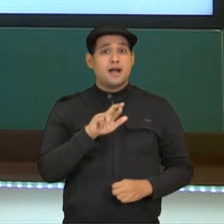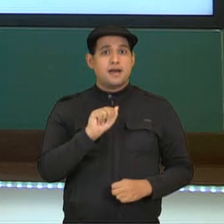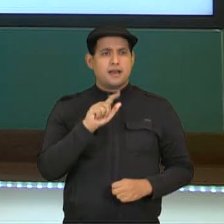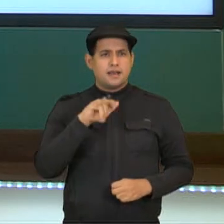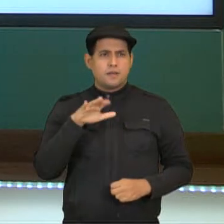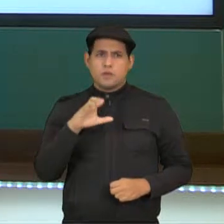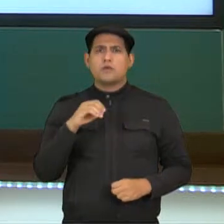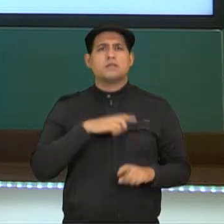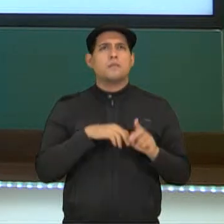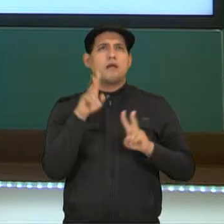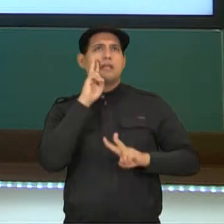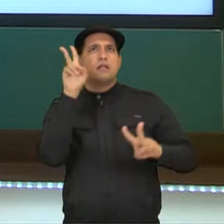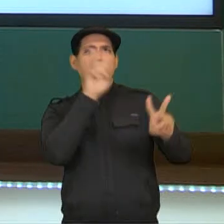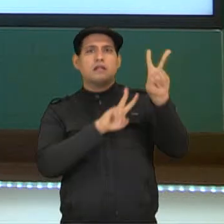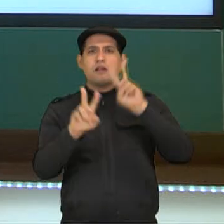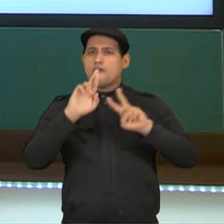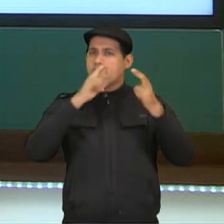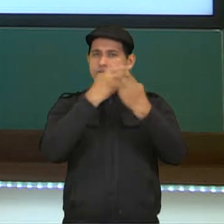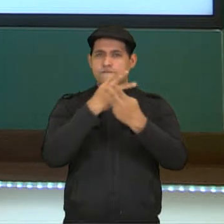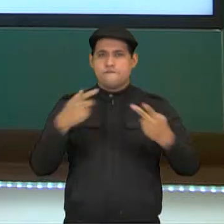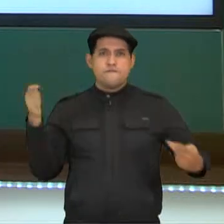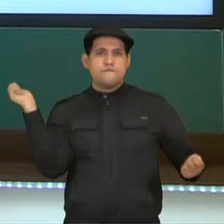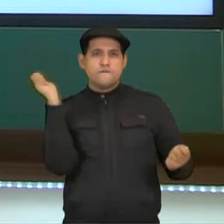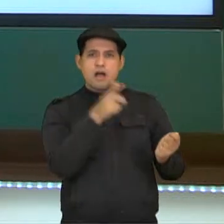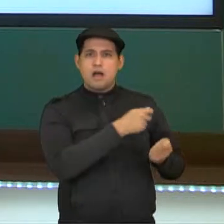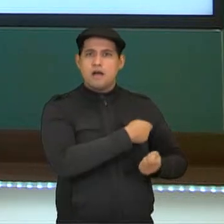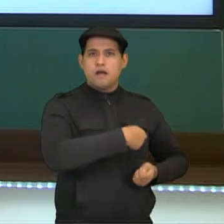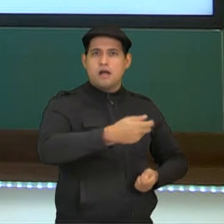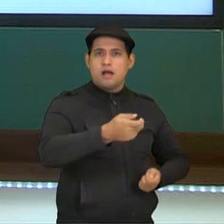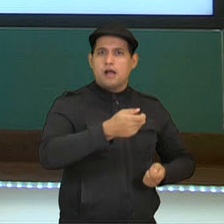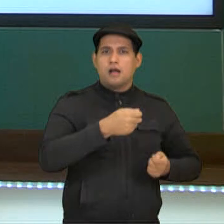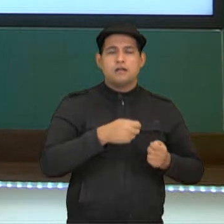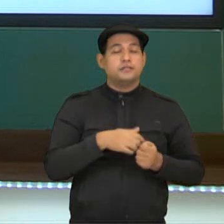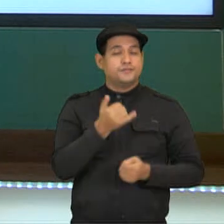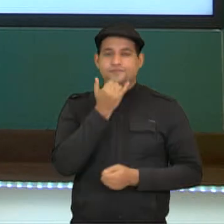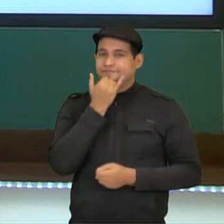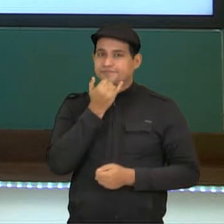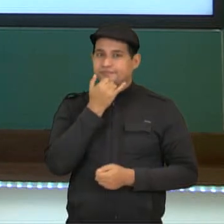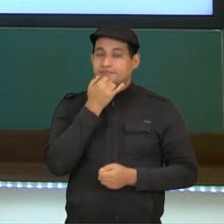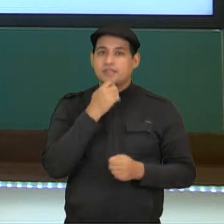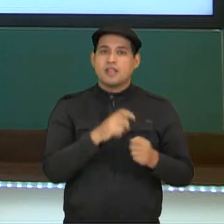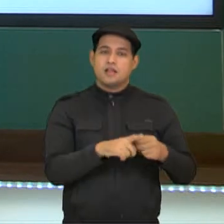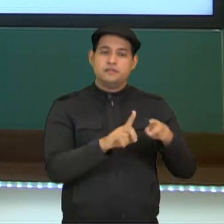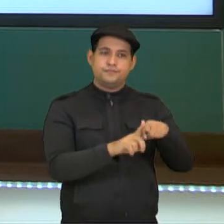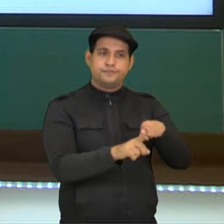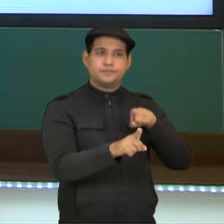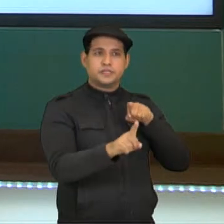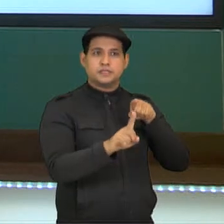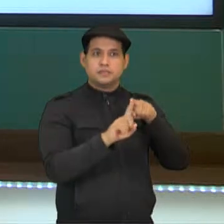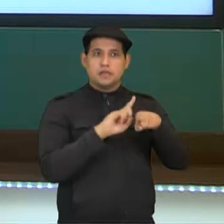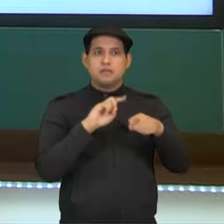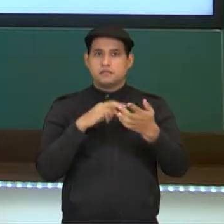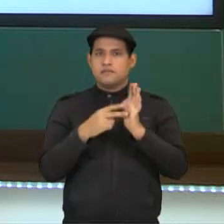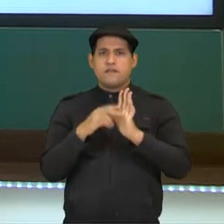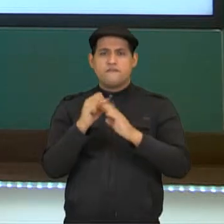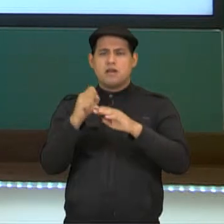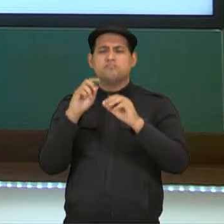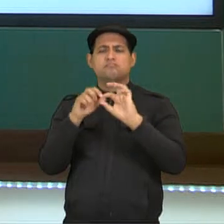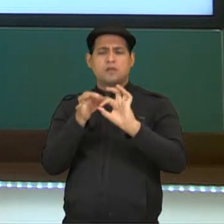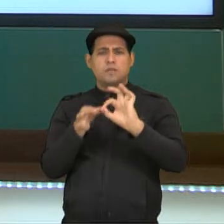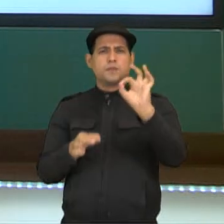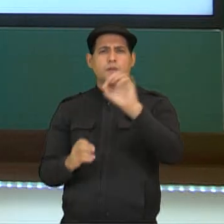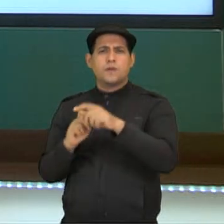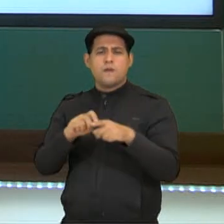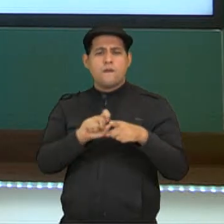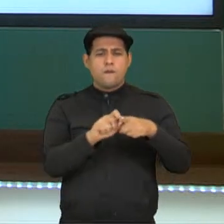Mas aqui a gente pode visualizar vários, o lançamento de disco, o lançamento de dardo, que é isso. Muitas pessoas falam, o que é o